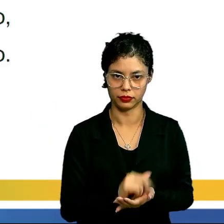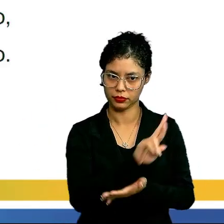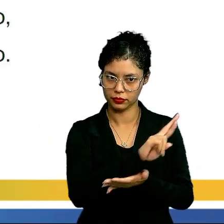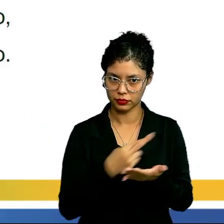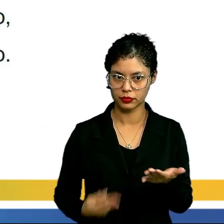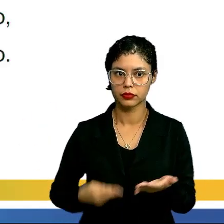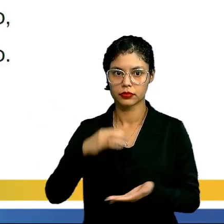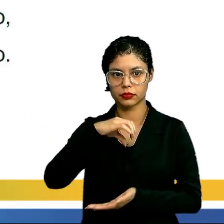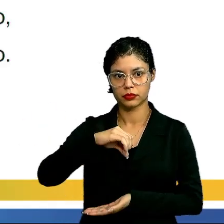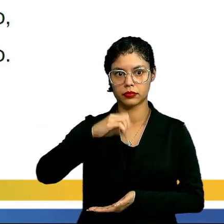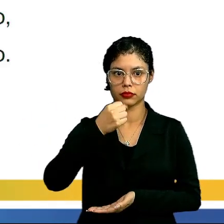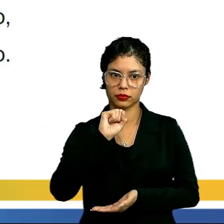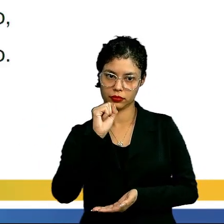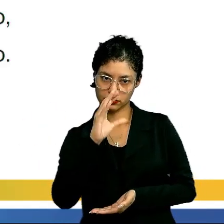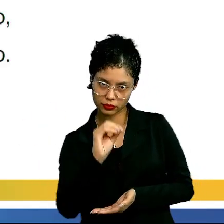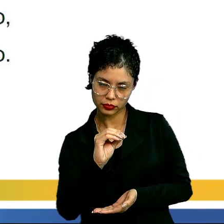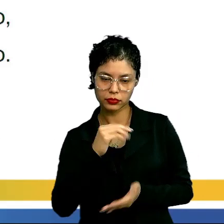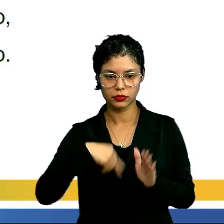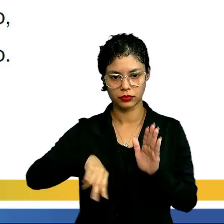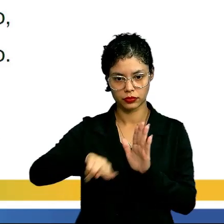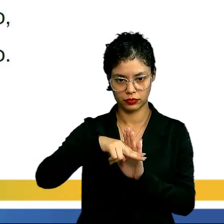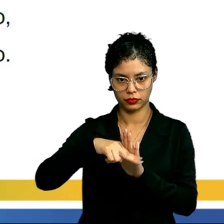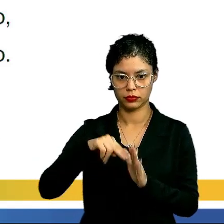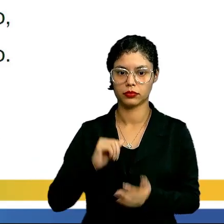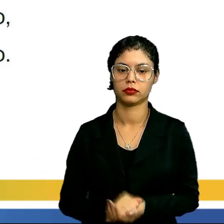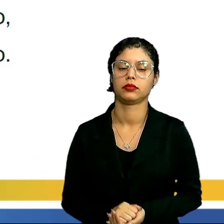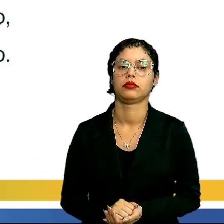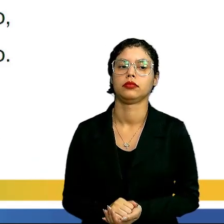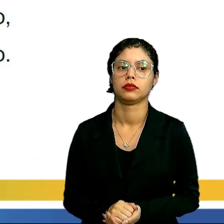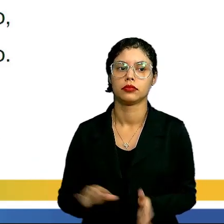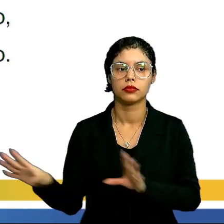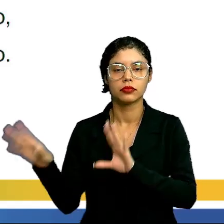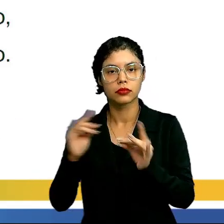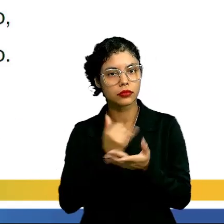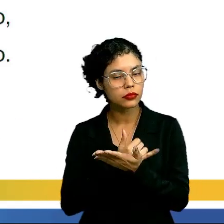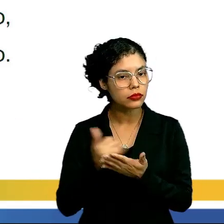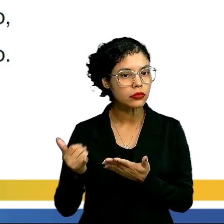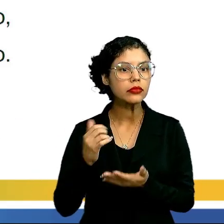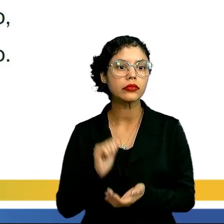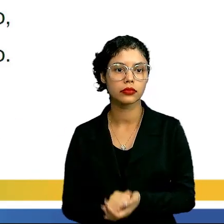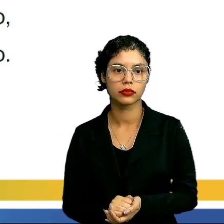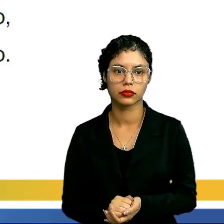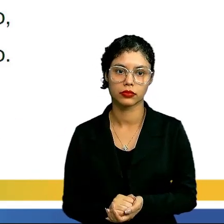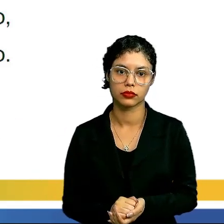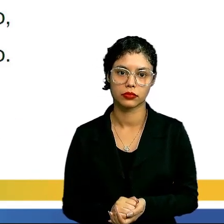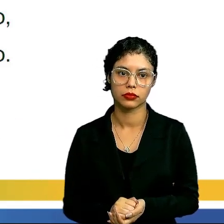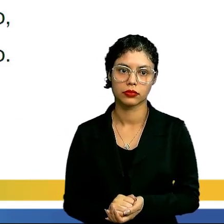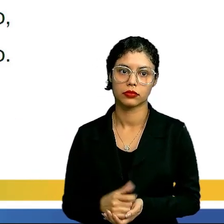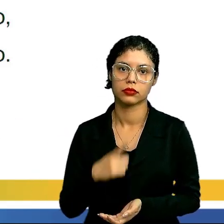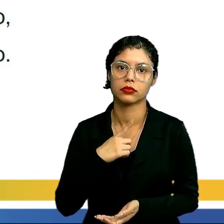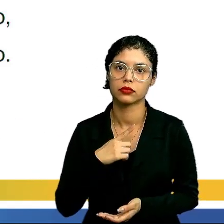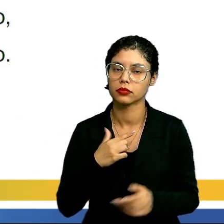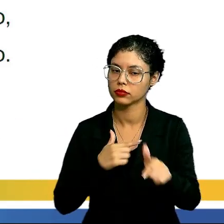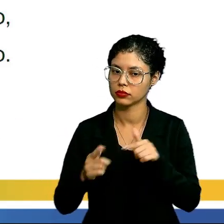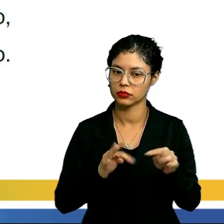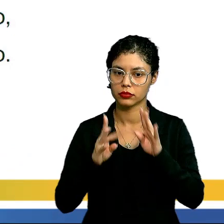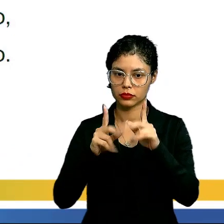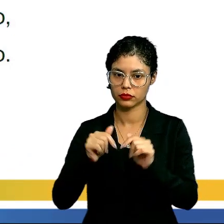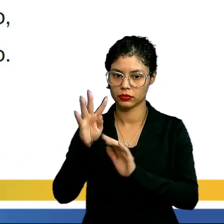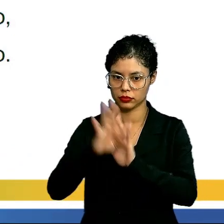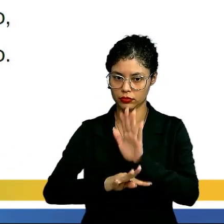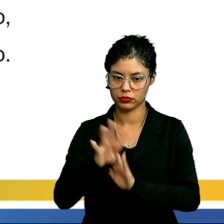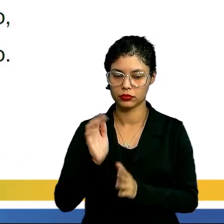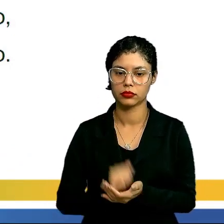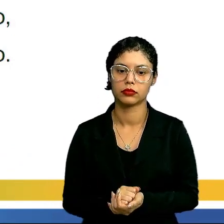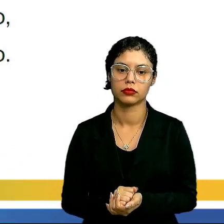redação, ela alcançou 980 pontos, tá? E aí, eu trouxe uma introdução, porque o tempo é curto, e aí não daria para trabalhar o texto por